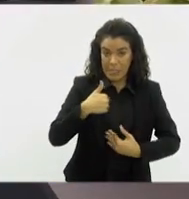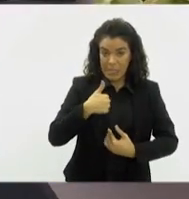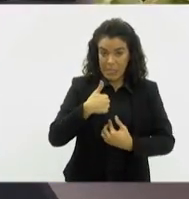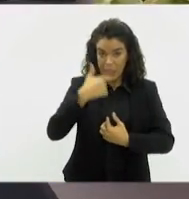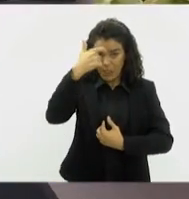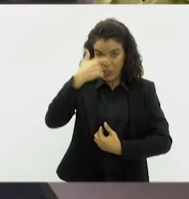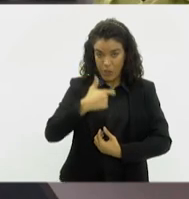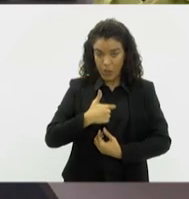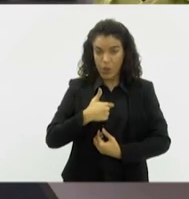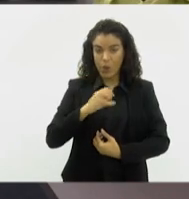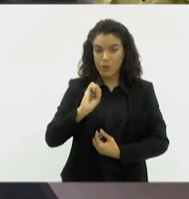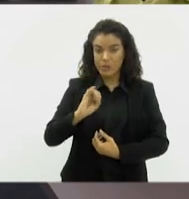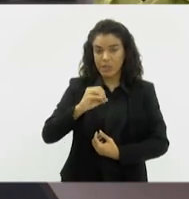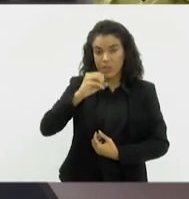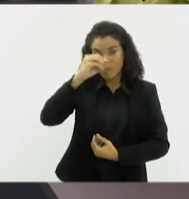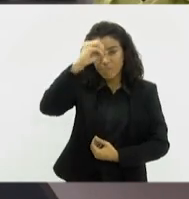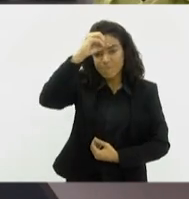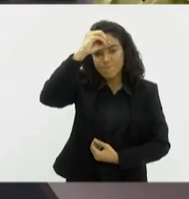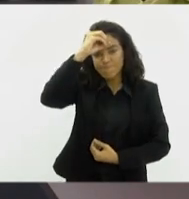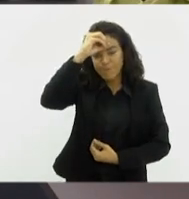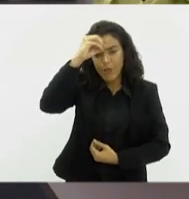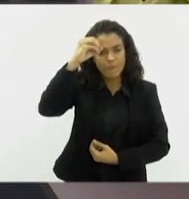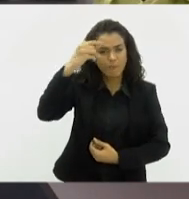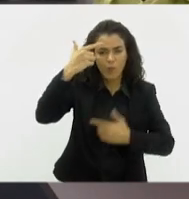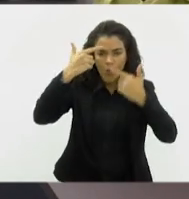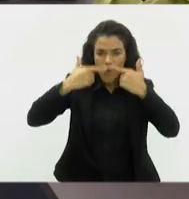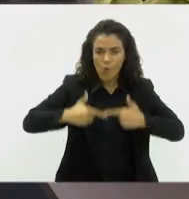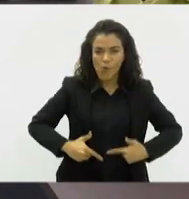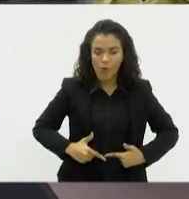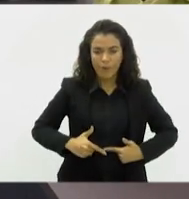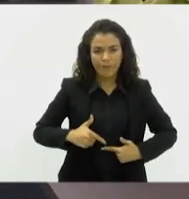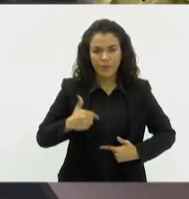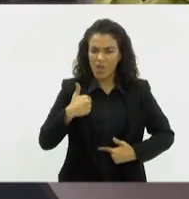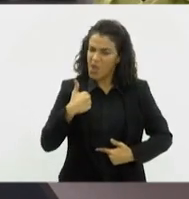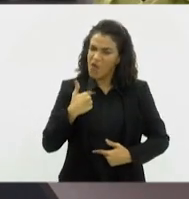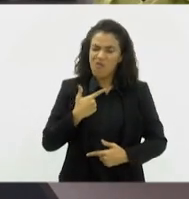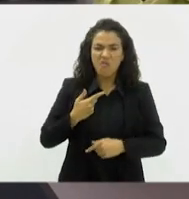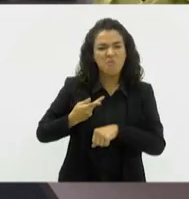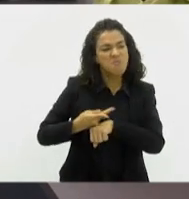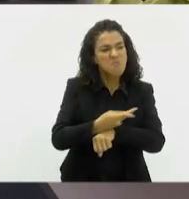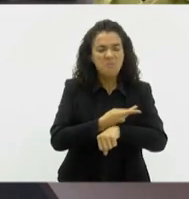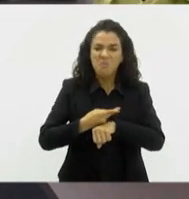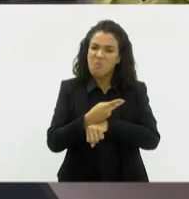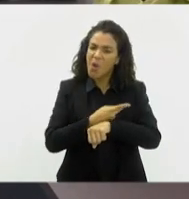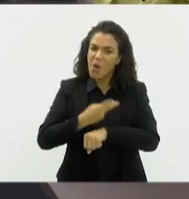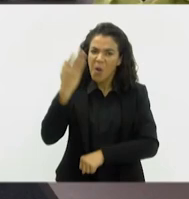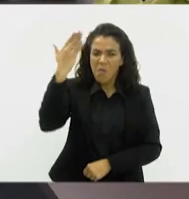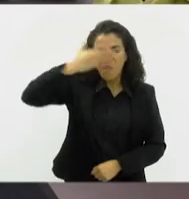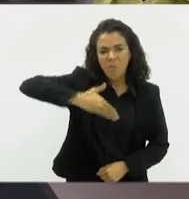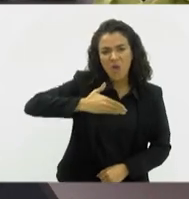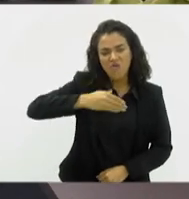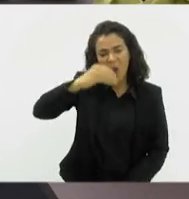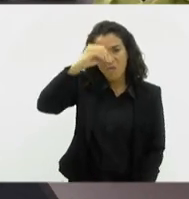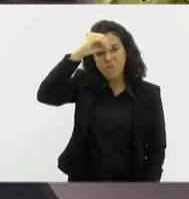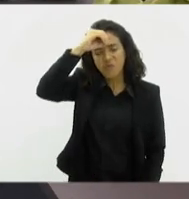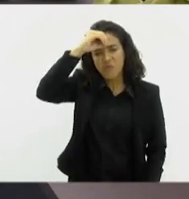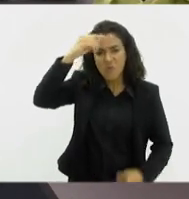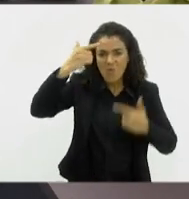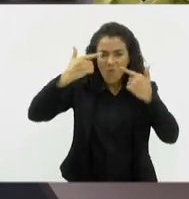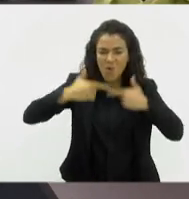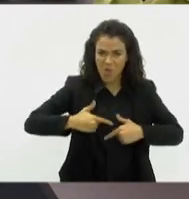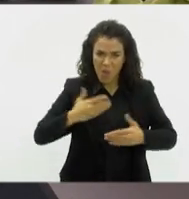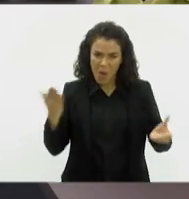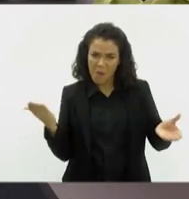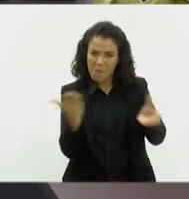fosse inocente num crime que eu cometi, eu ia até o inferno, ia mover o mundo para provar minha inocência. Sim. Ia processar o Estado, ainda